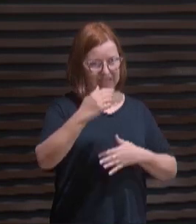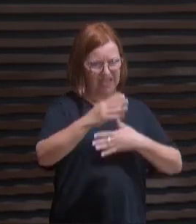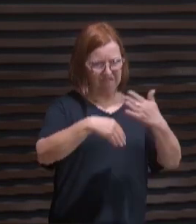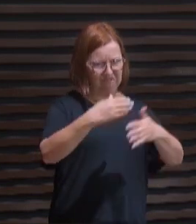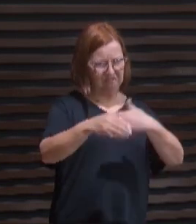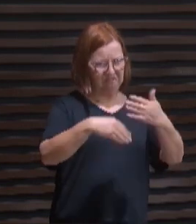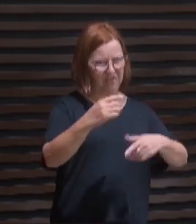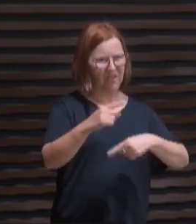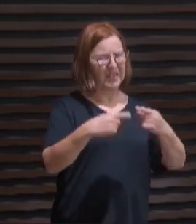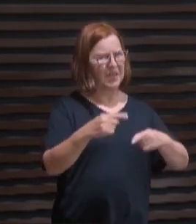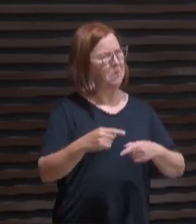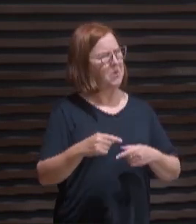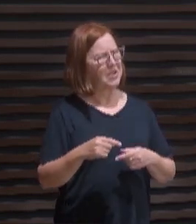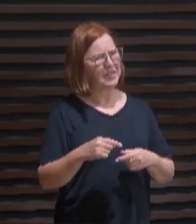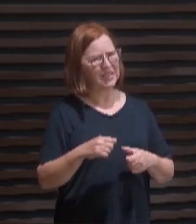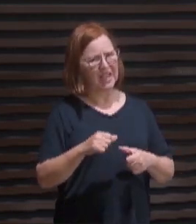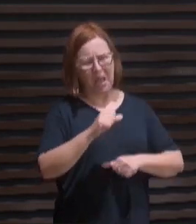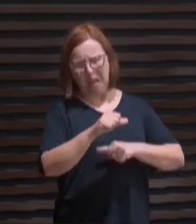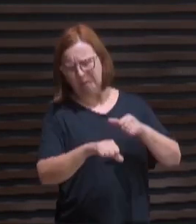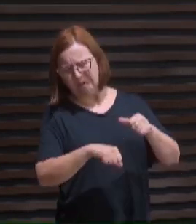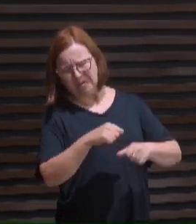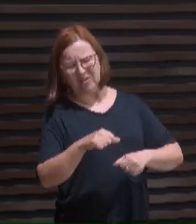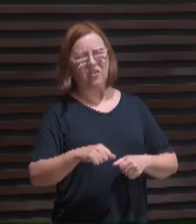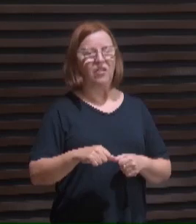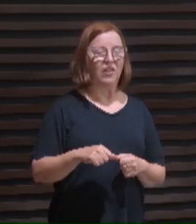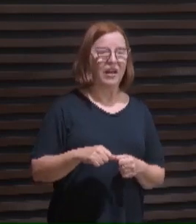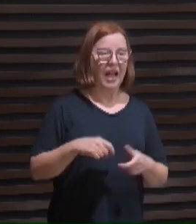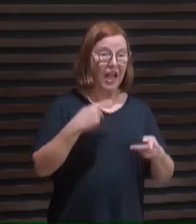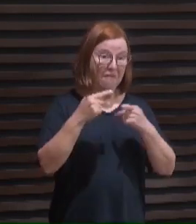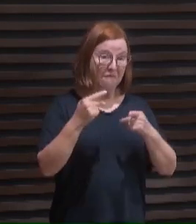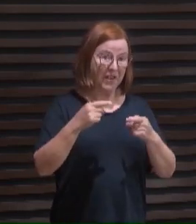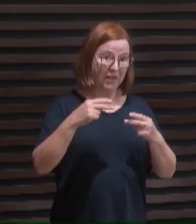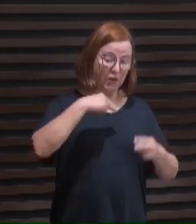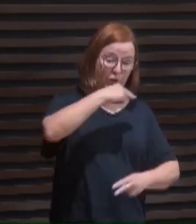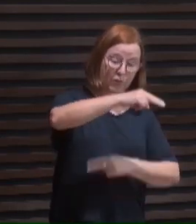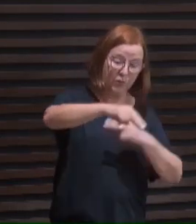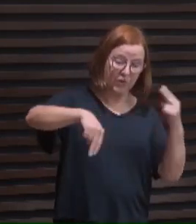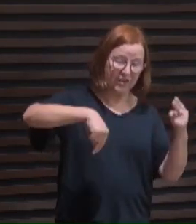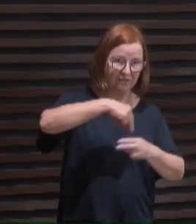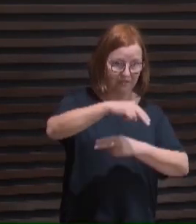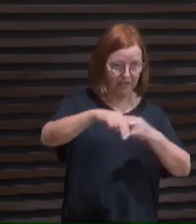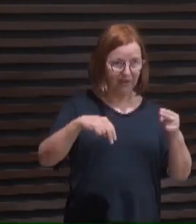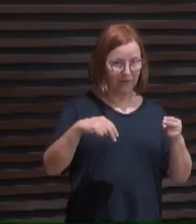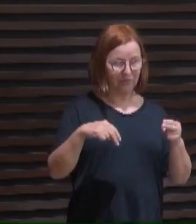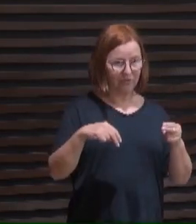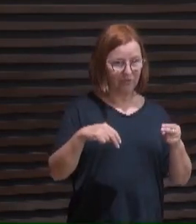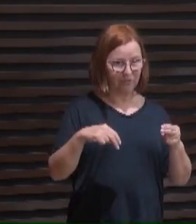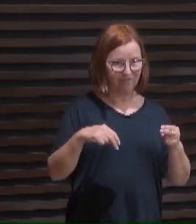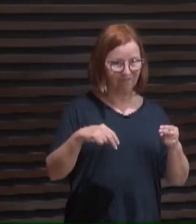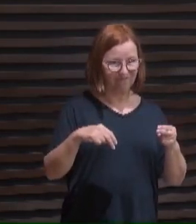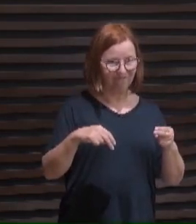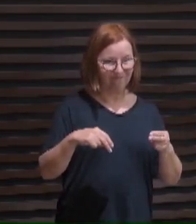da entropia, em que mostra que o universo, ao invés de estar evoluindo, ele está